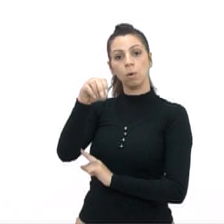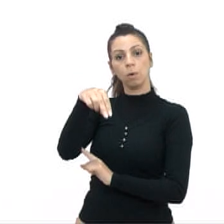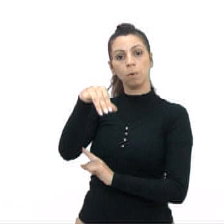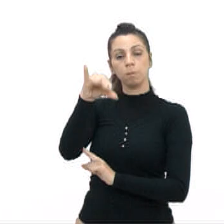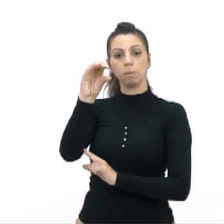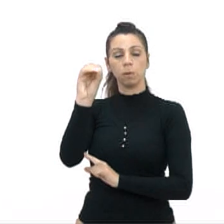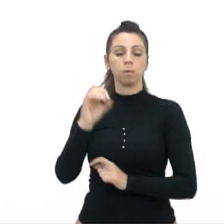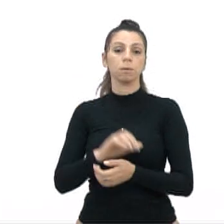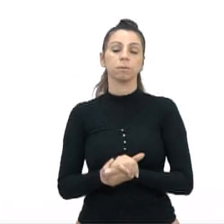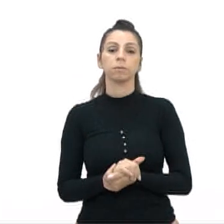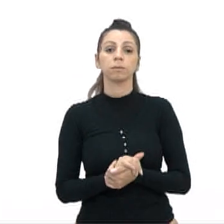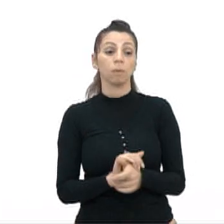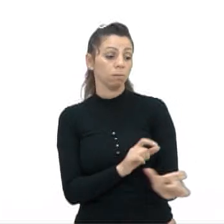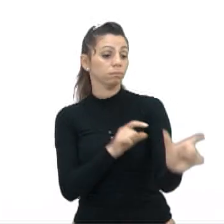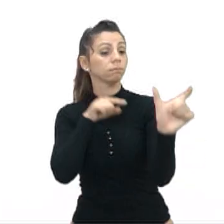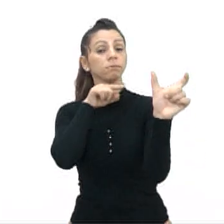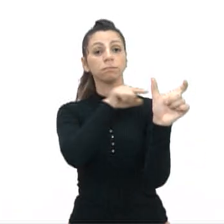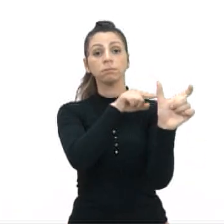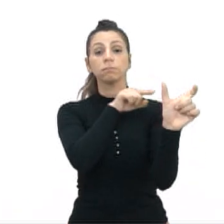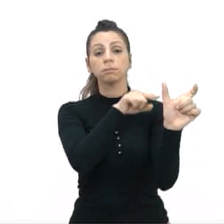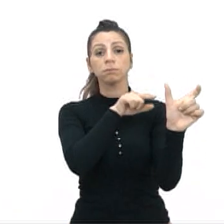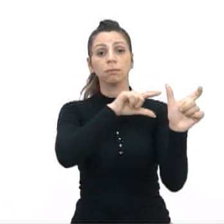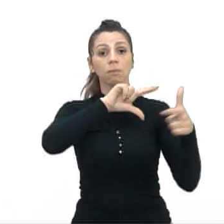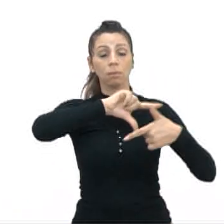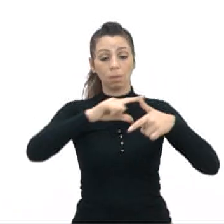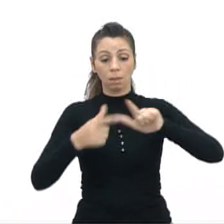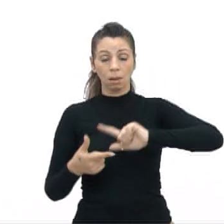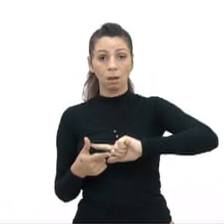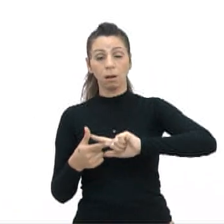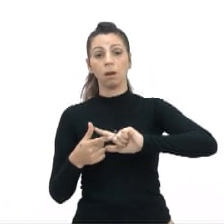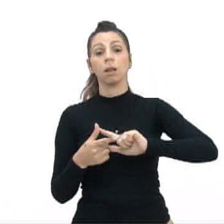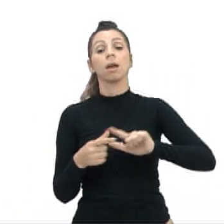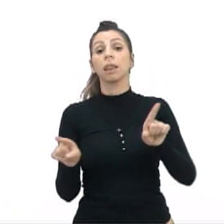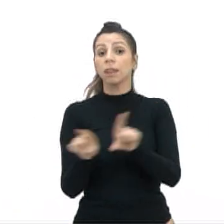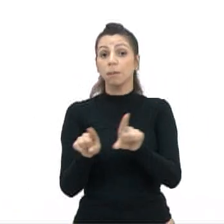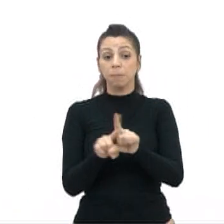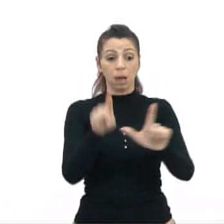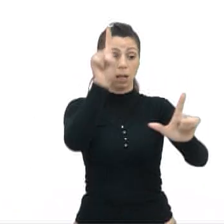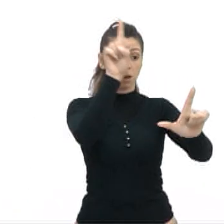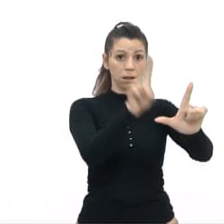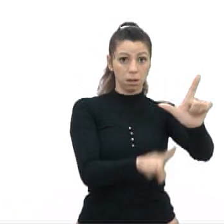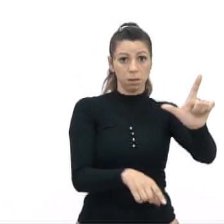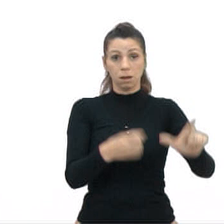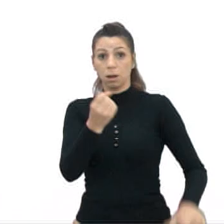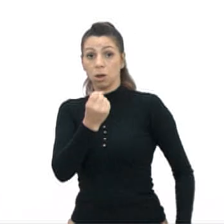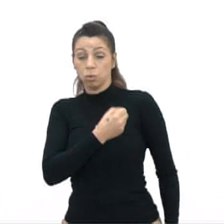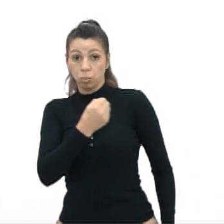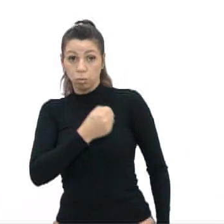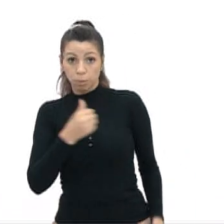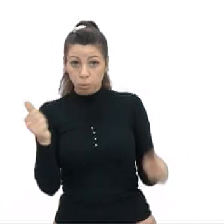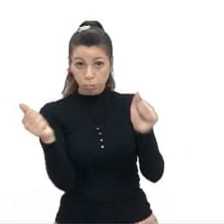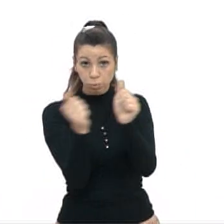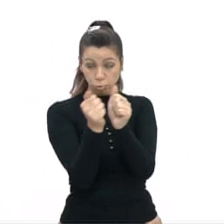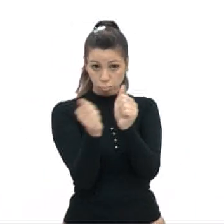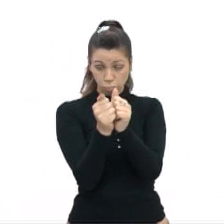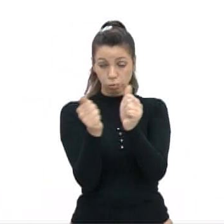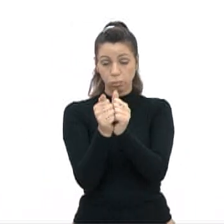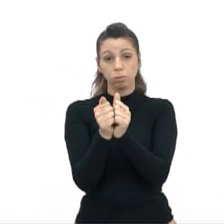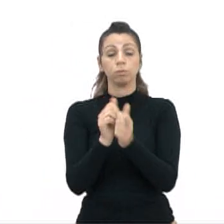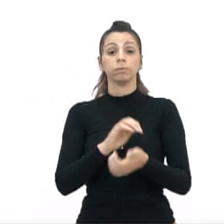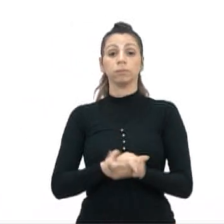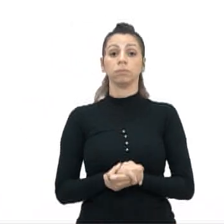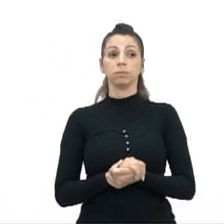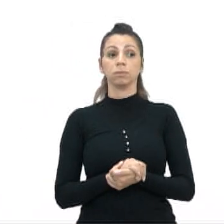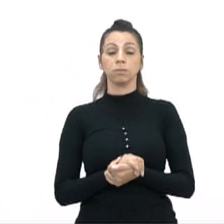Nós vimos que um monômio ou termo algébrico é o produto entre números e letras, isso eu já venho falando nas aulas anteriores bastante,